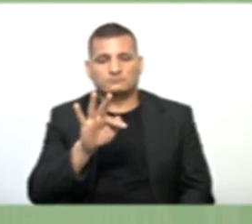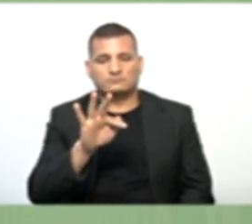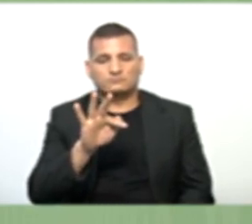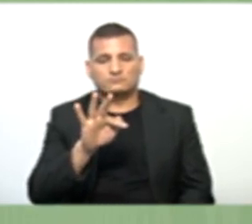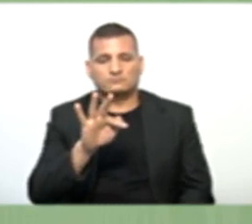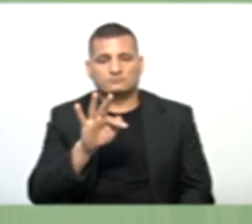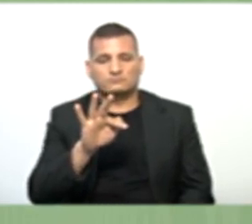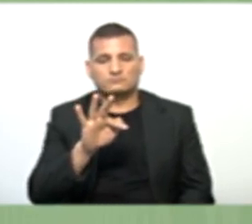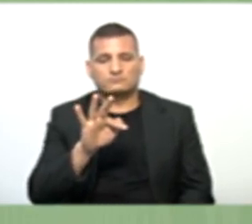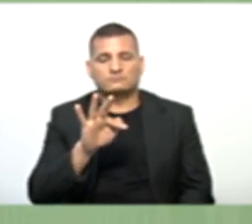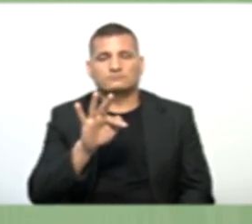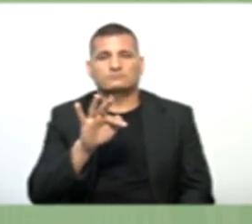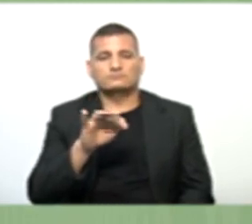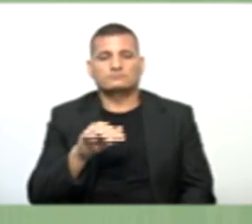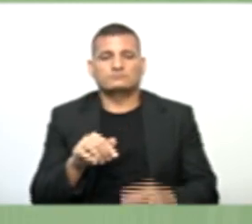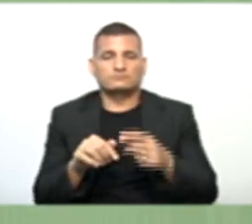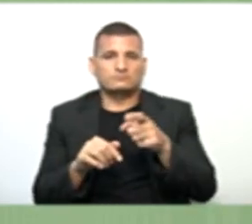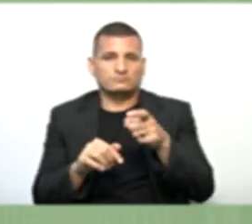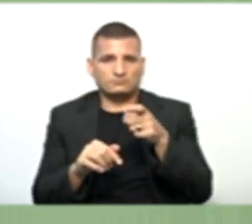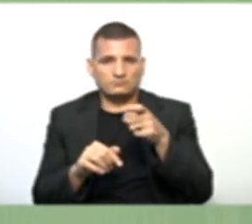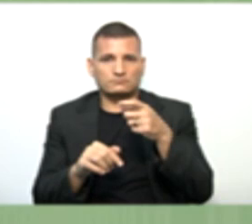X menor que zero.